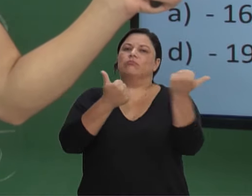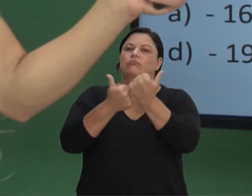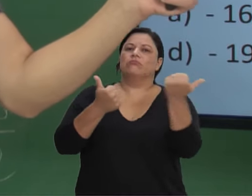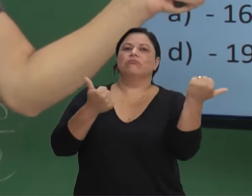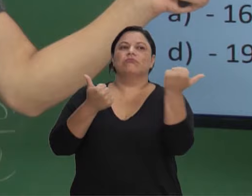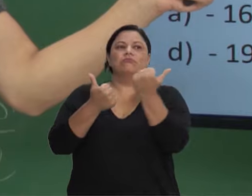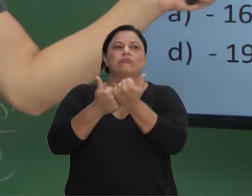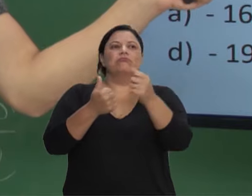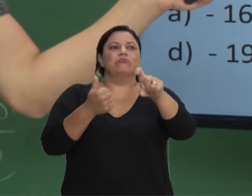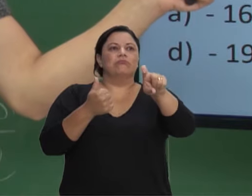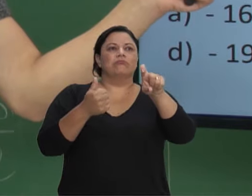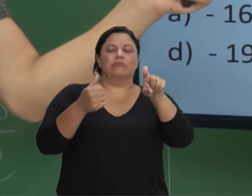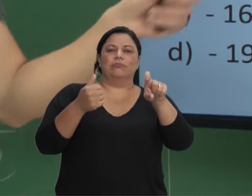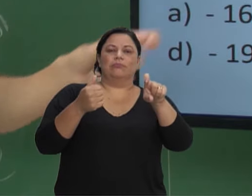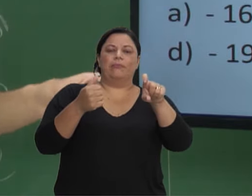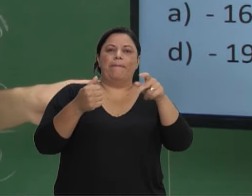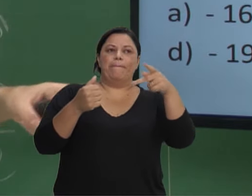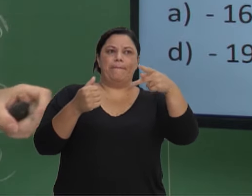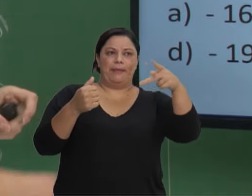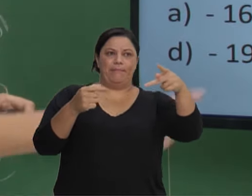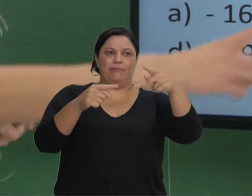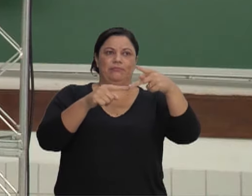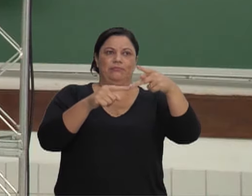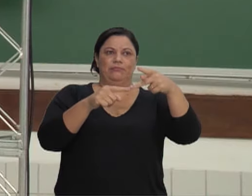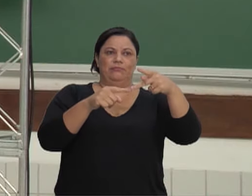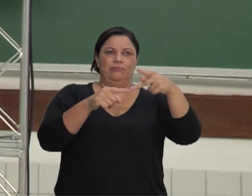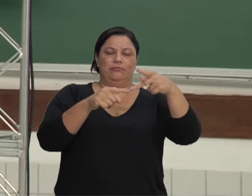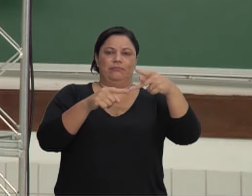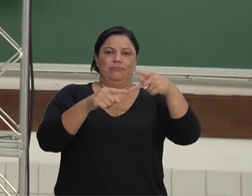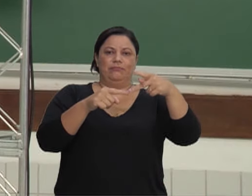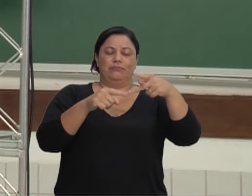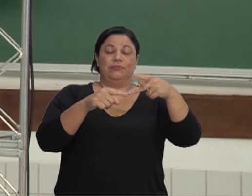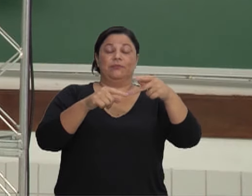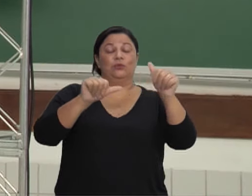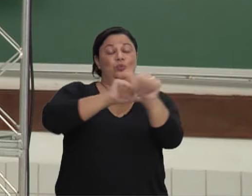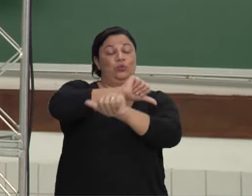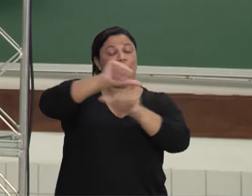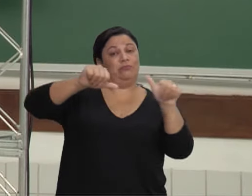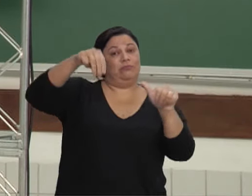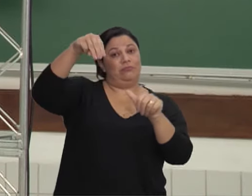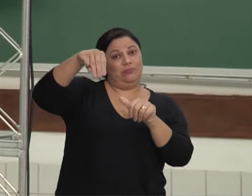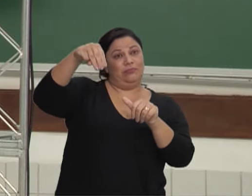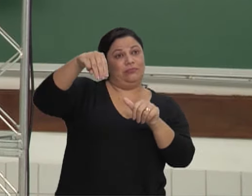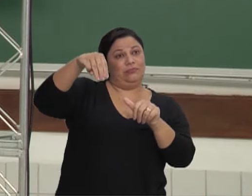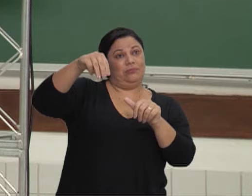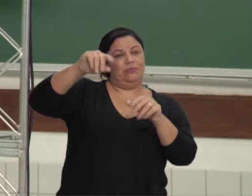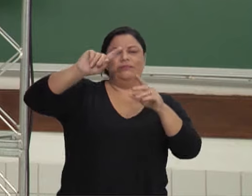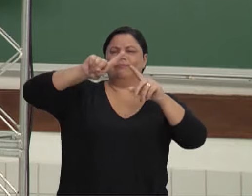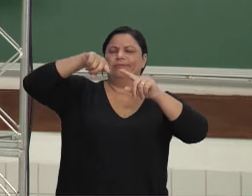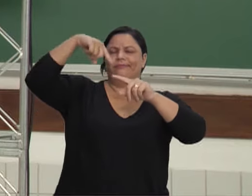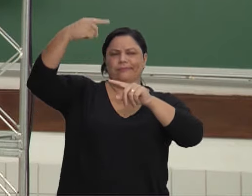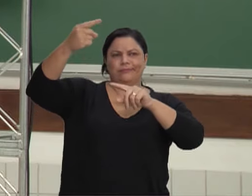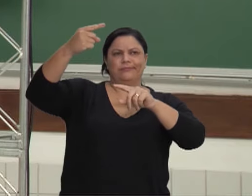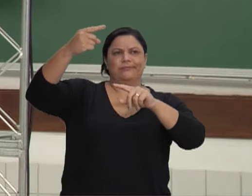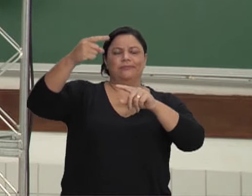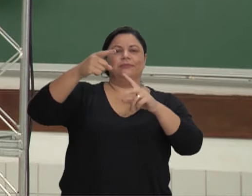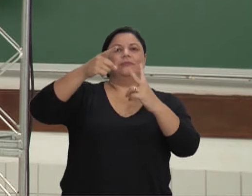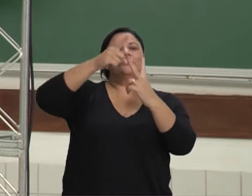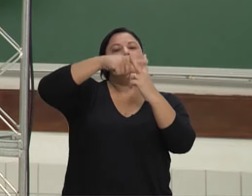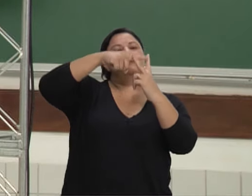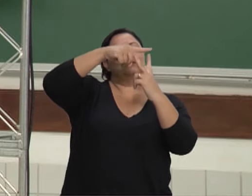substituir por m. O y de p por 1, os demais, o a, b e o c, é dado pela minha equação.